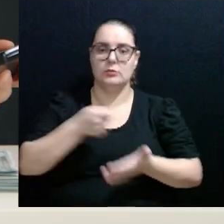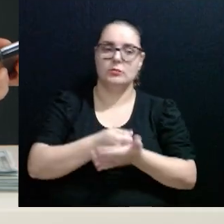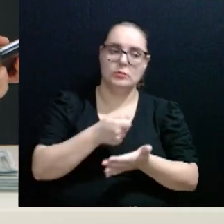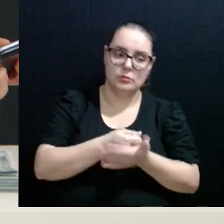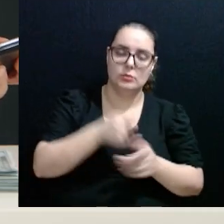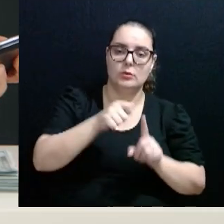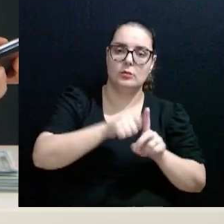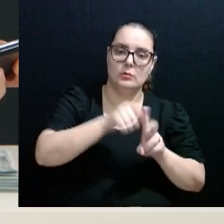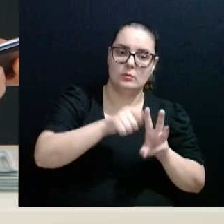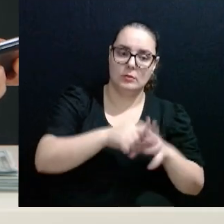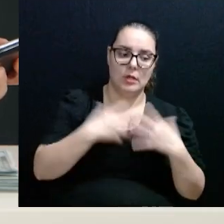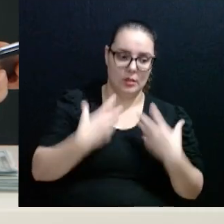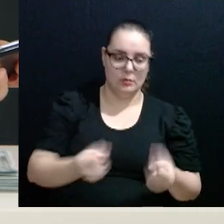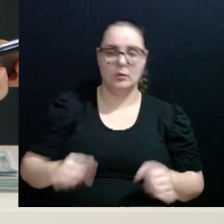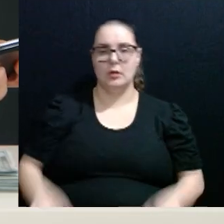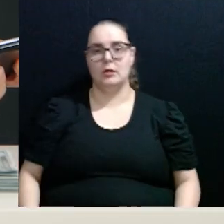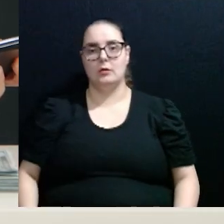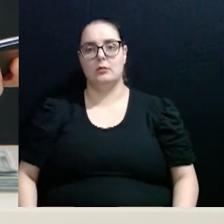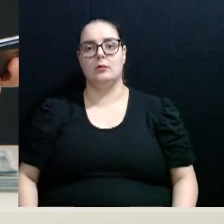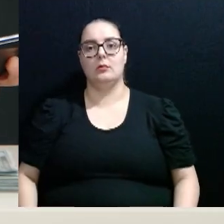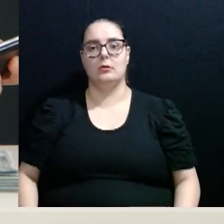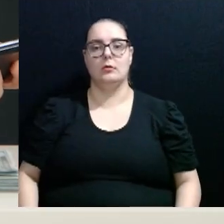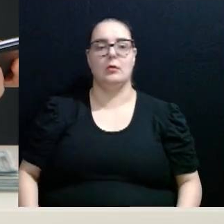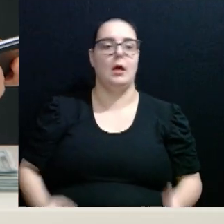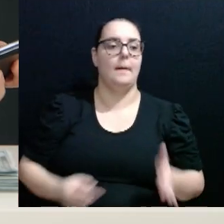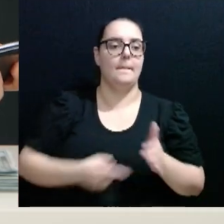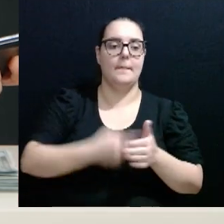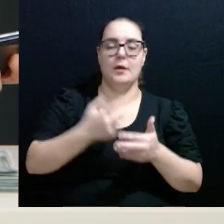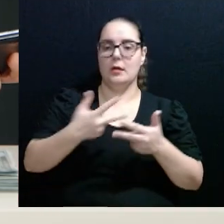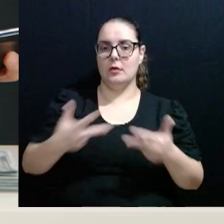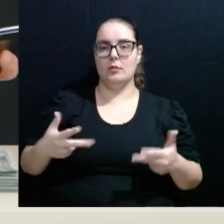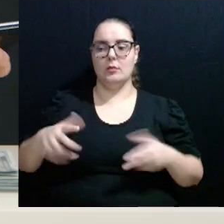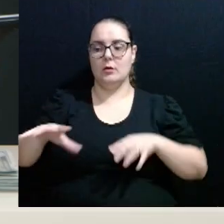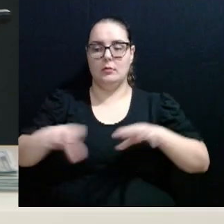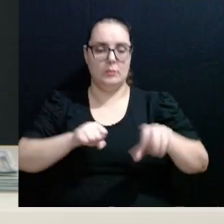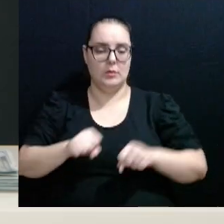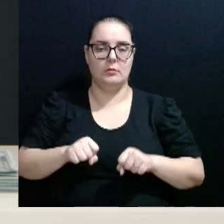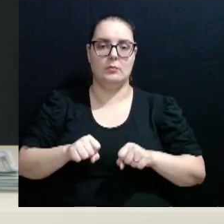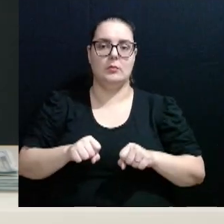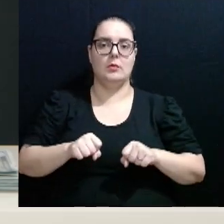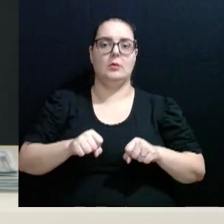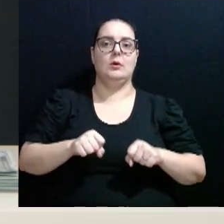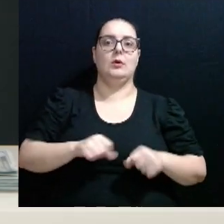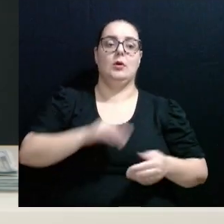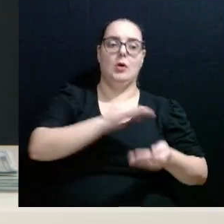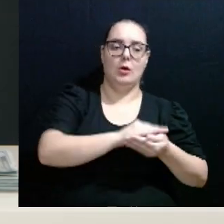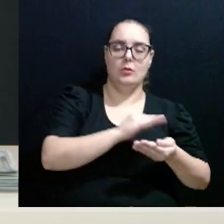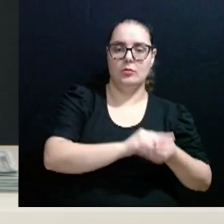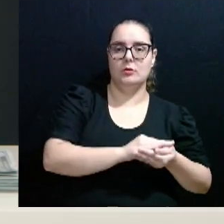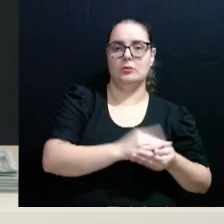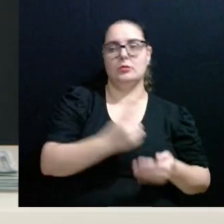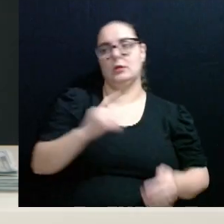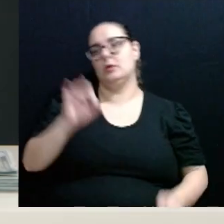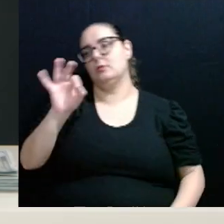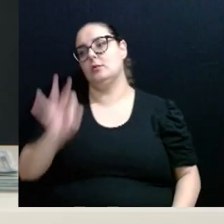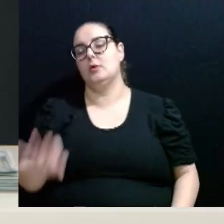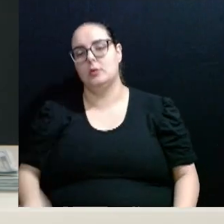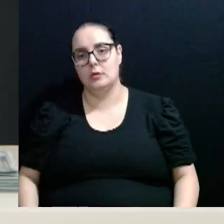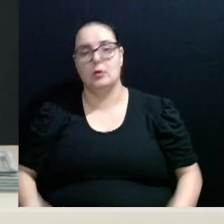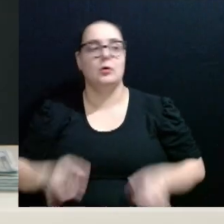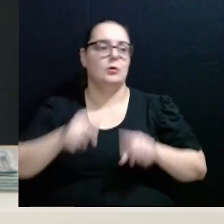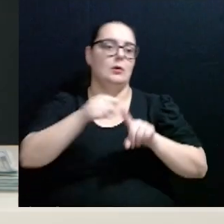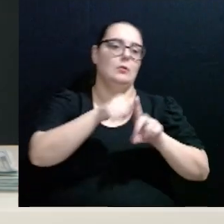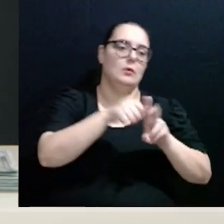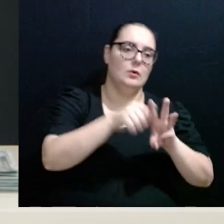recebimento, pegou lá, primeira coisa que você separa é esse fundo de reserva, 10%. Todo mês você vai